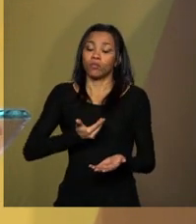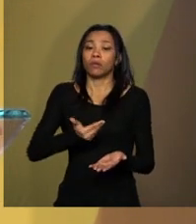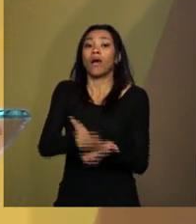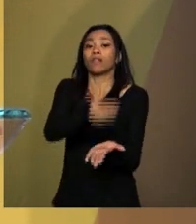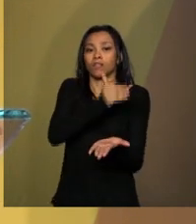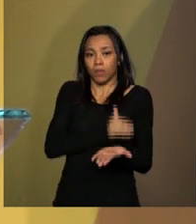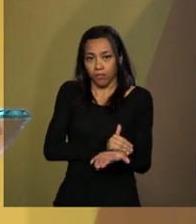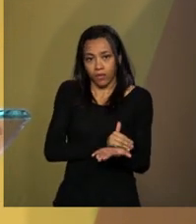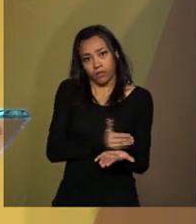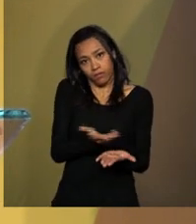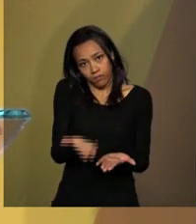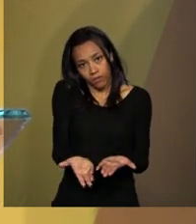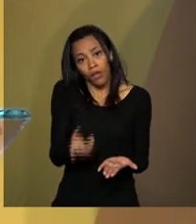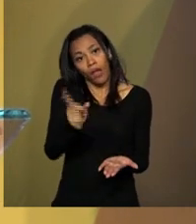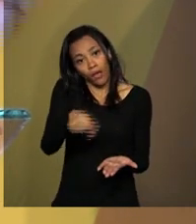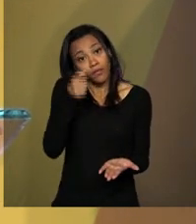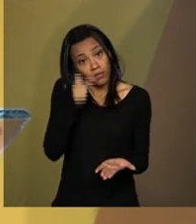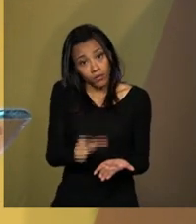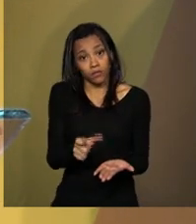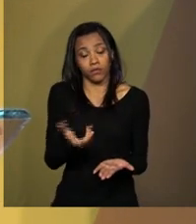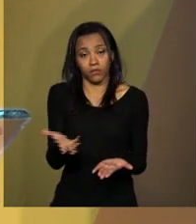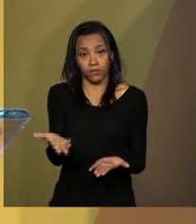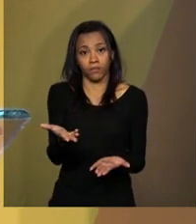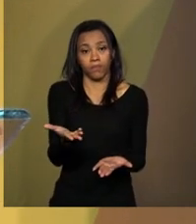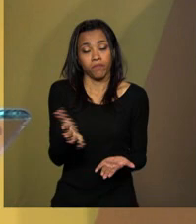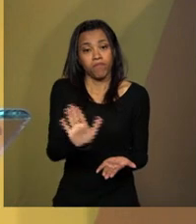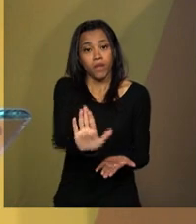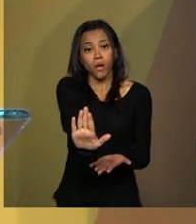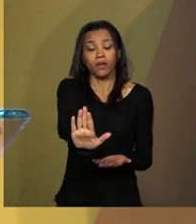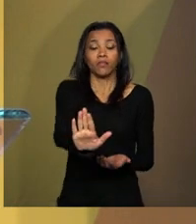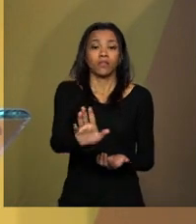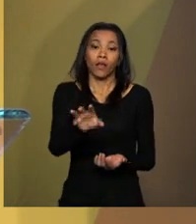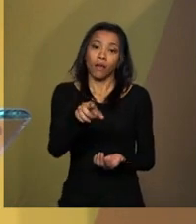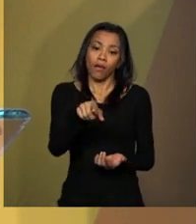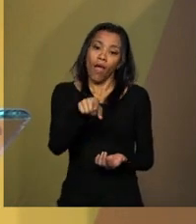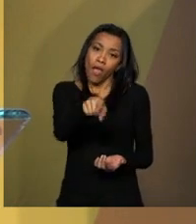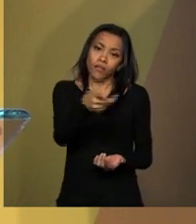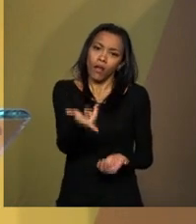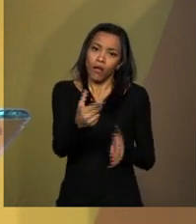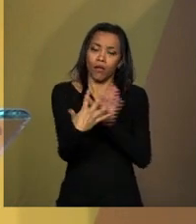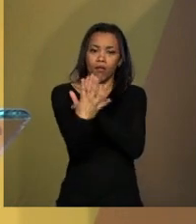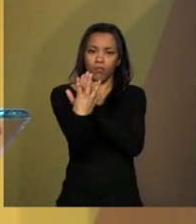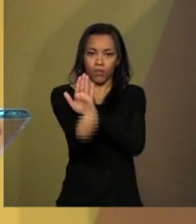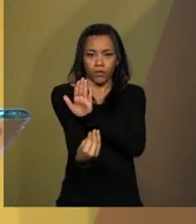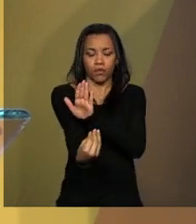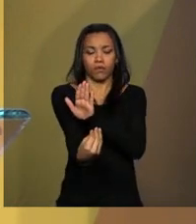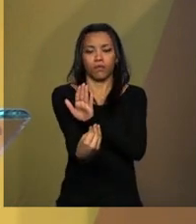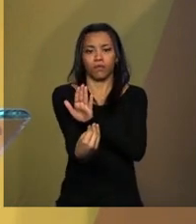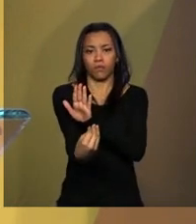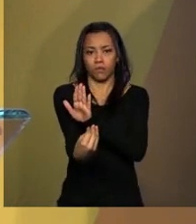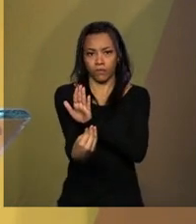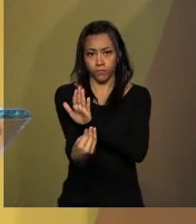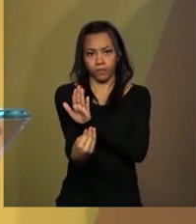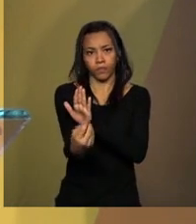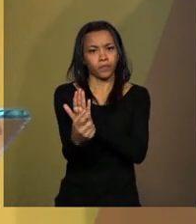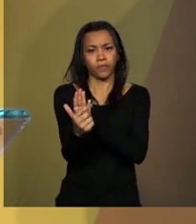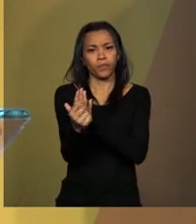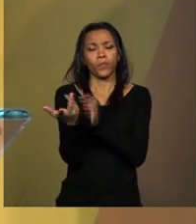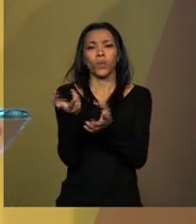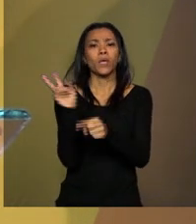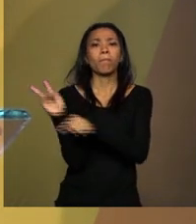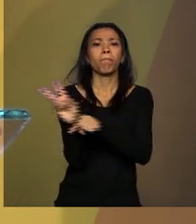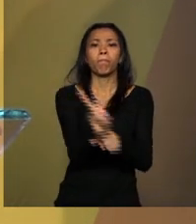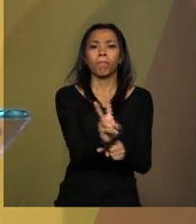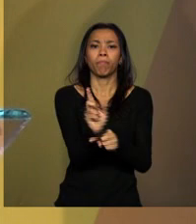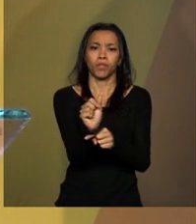também é uma possibilidade interessante mas este é o modelo aqui para empréstimos de longo